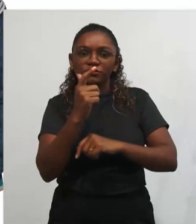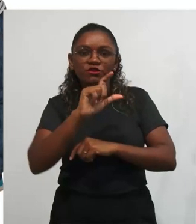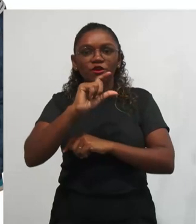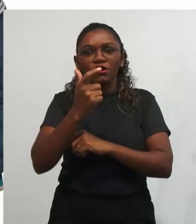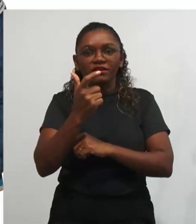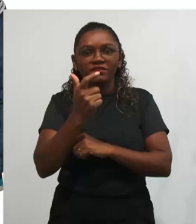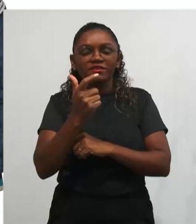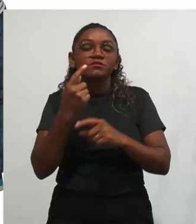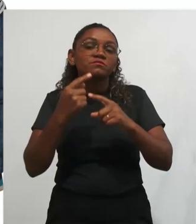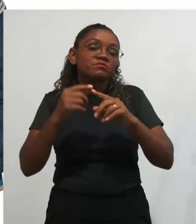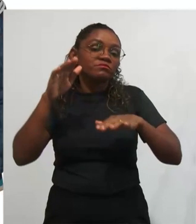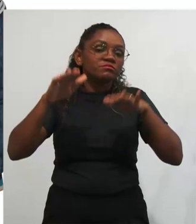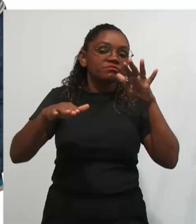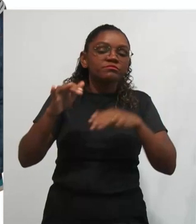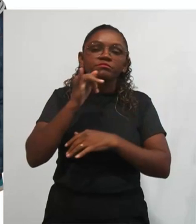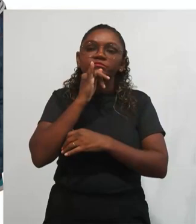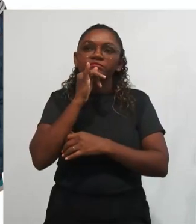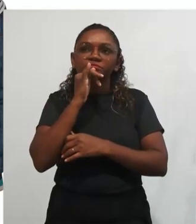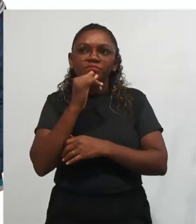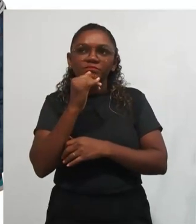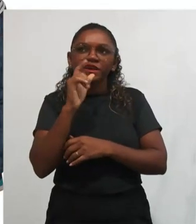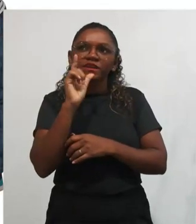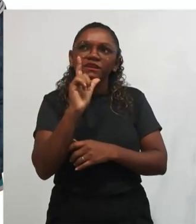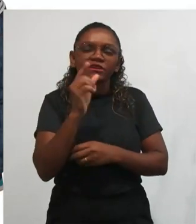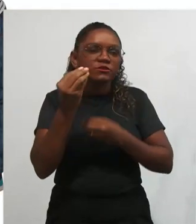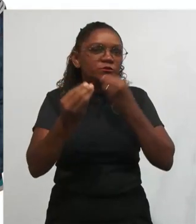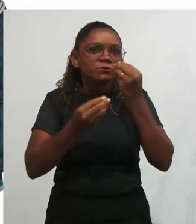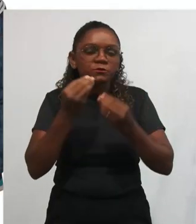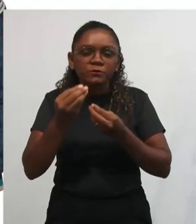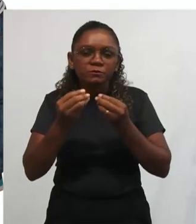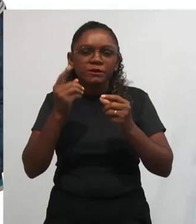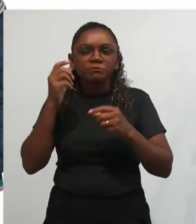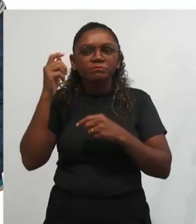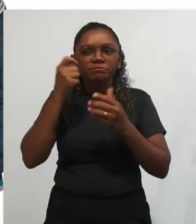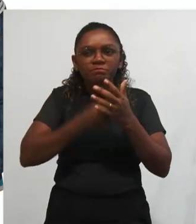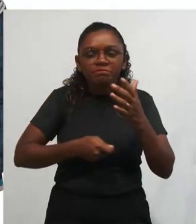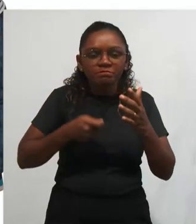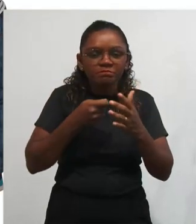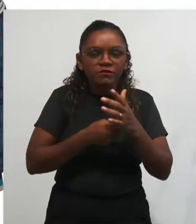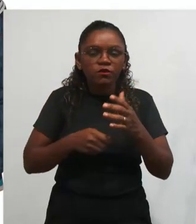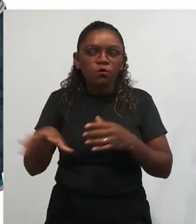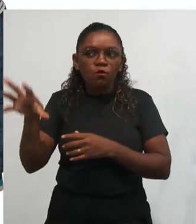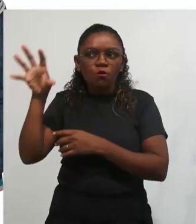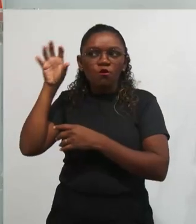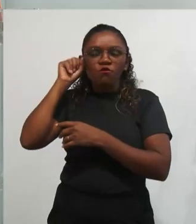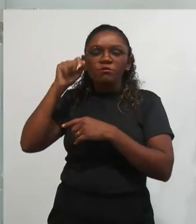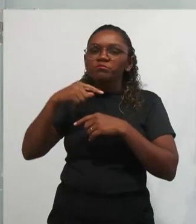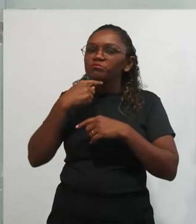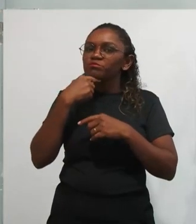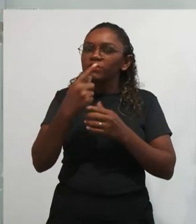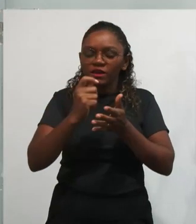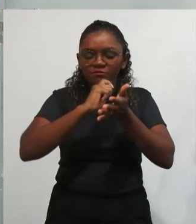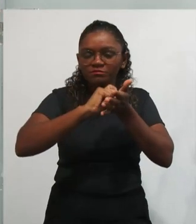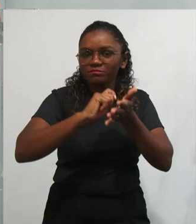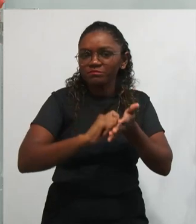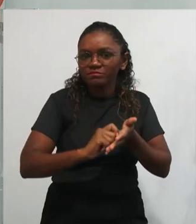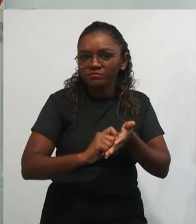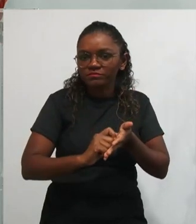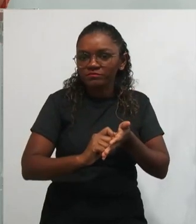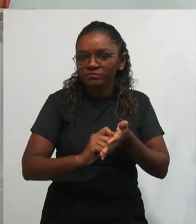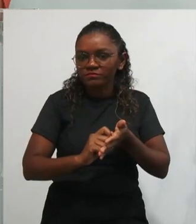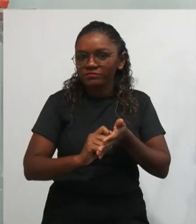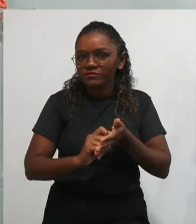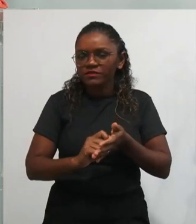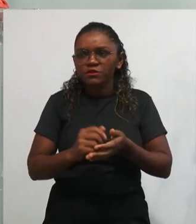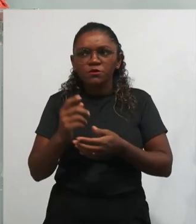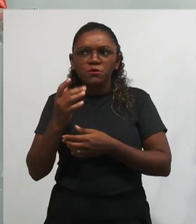lembrar de como você escreve aquela letra Ah eu escutei esse som Mas será que é assim que que eu vou escrever Será